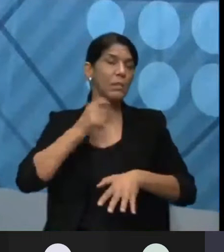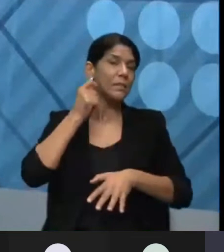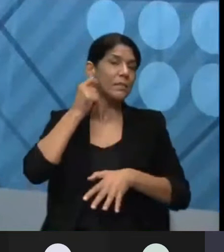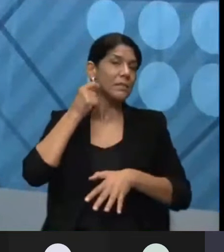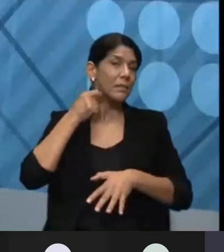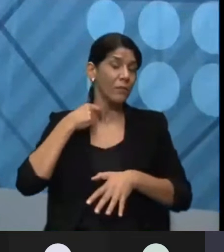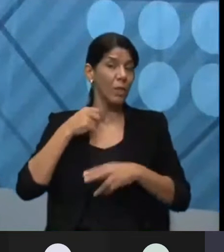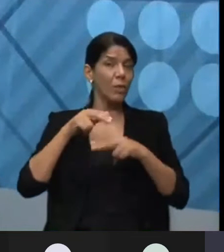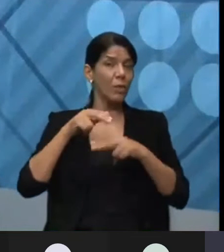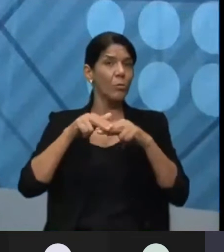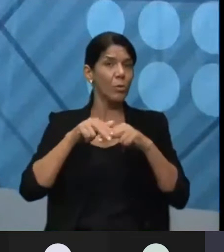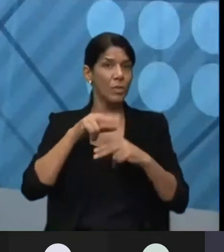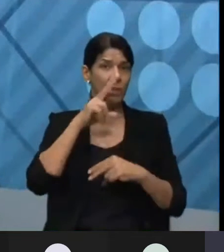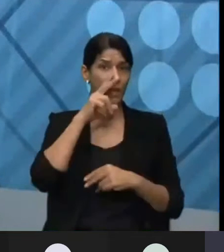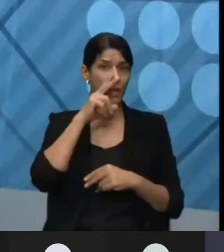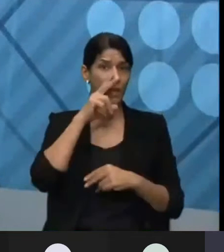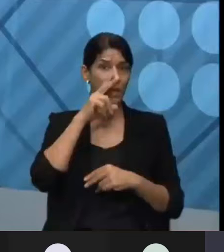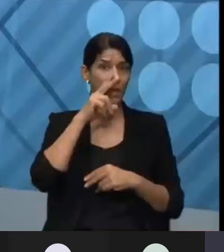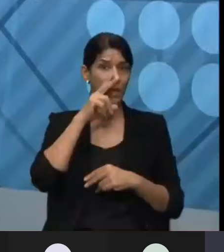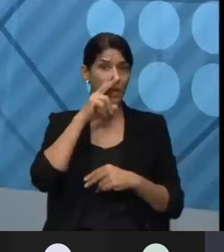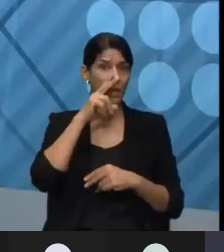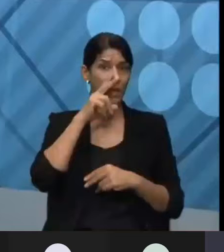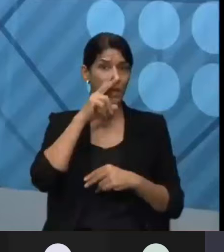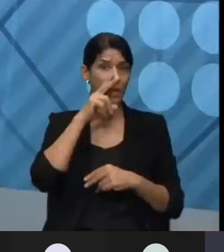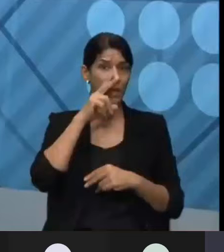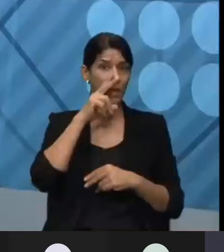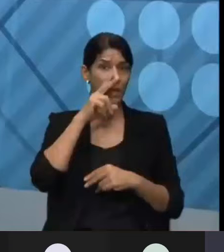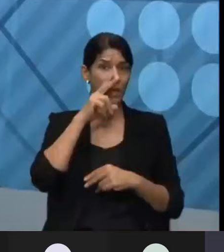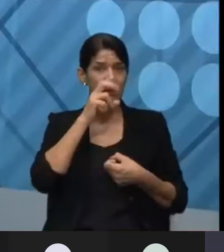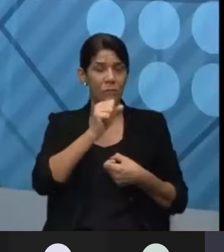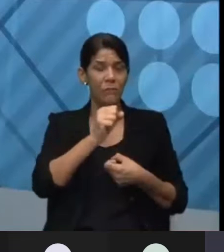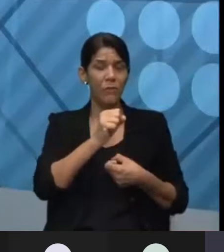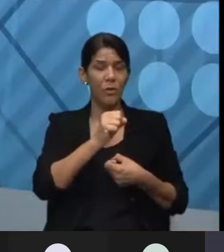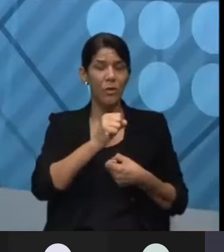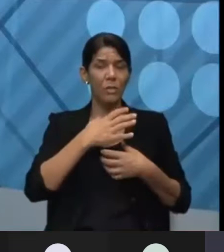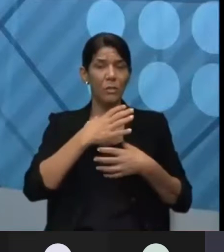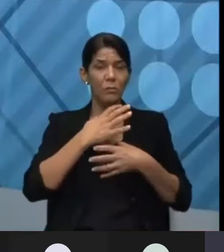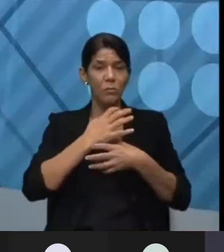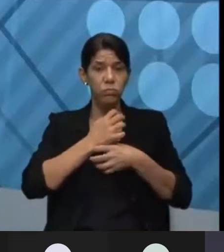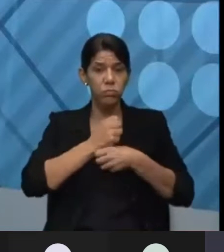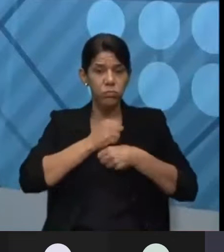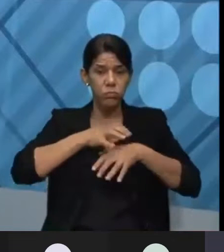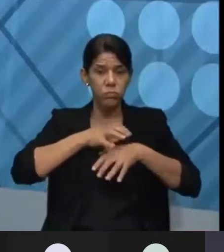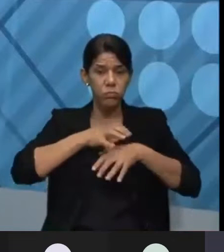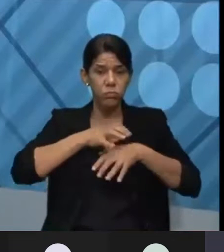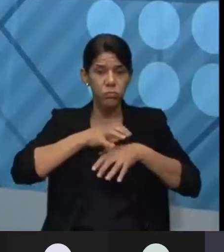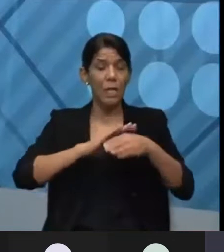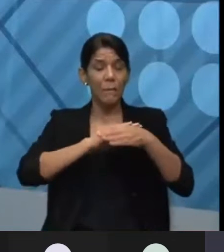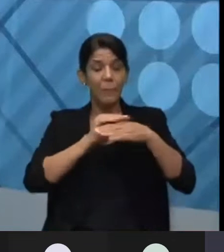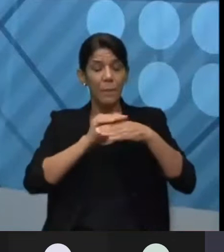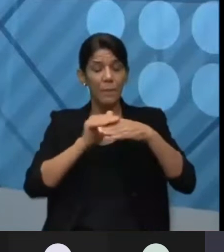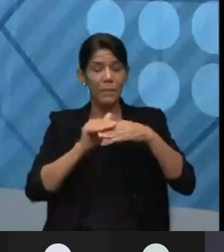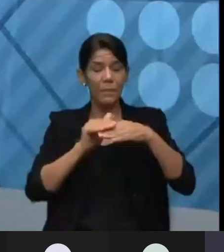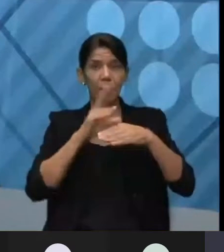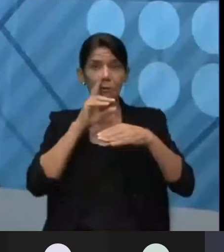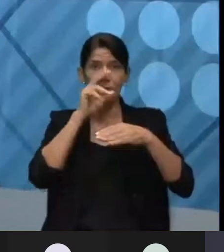naquela artéria, tá? Então, a artéria, ela recebe sangue sob alta pressão. Então, por isso, essa artéria, ela tem que ter uma parede,